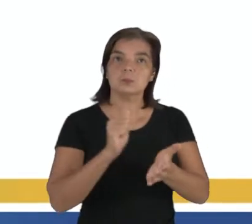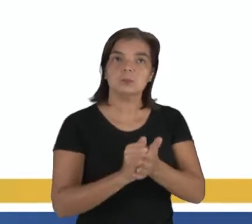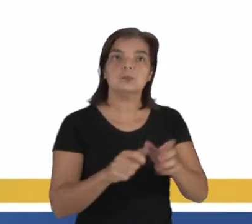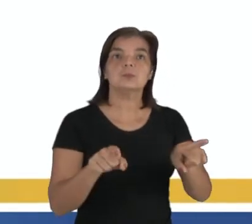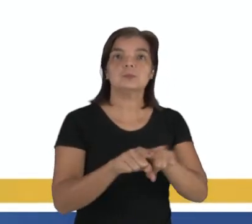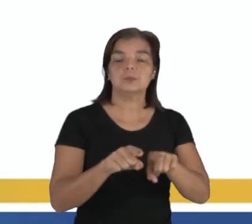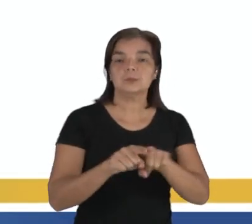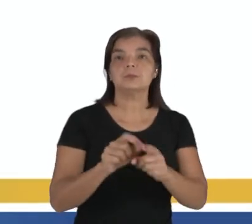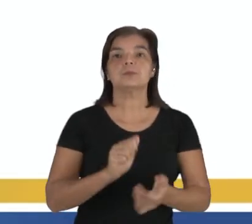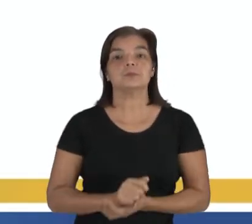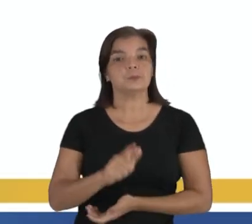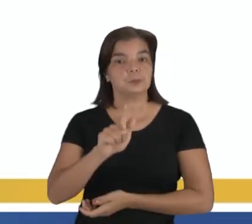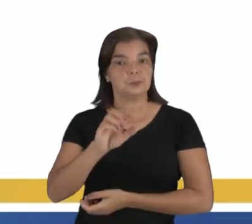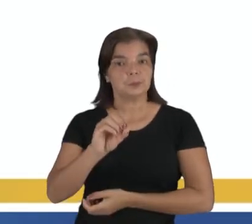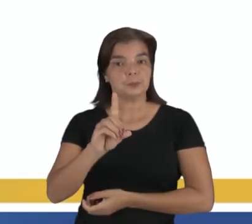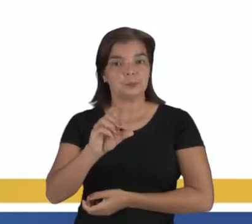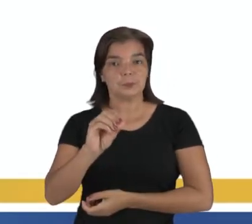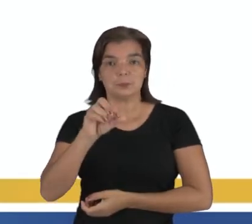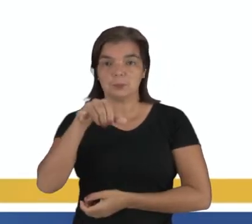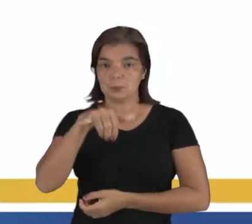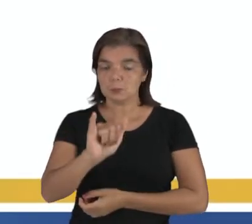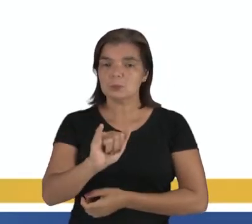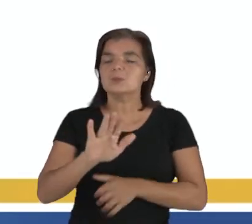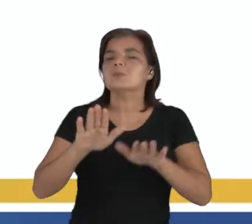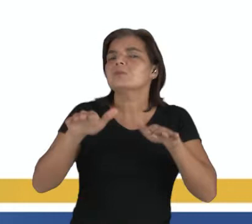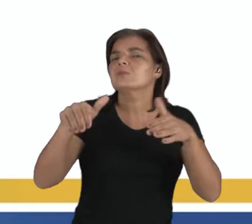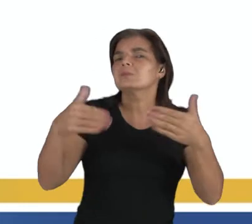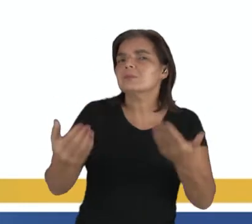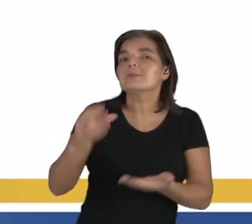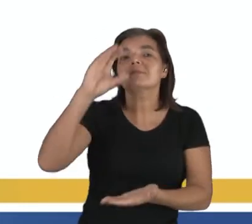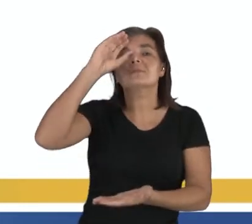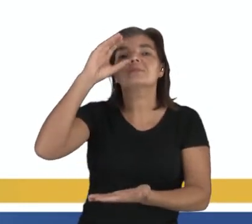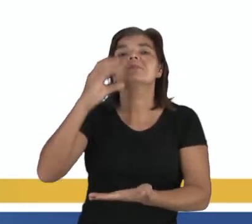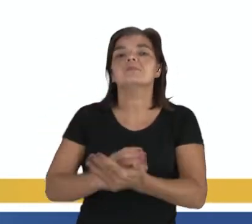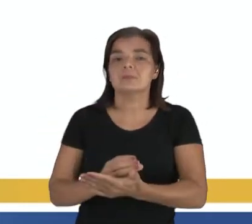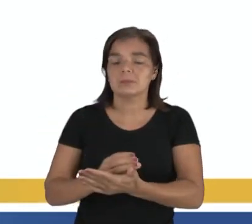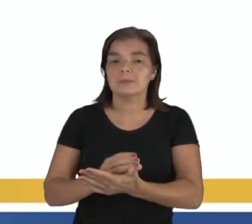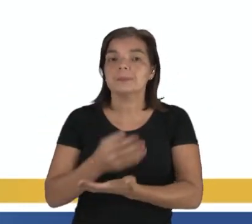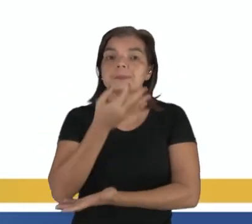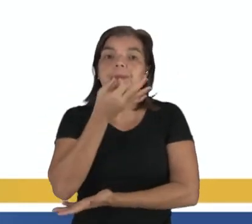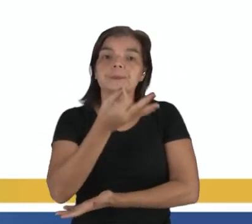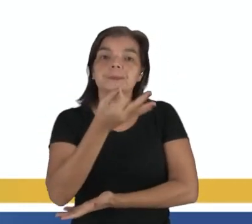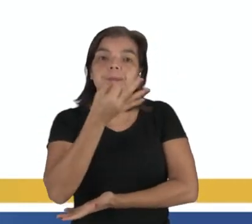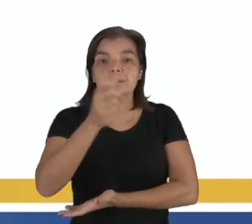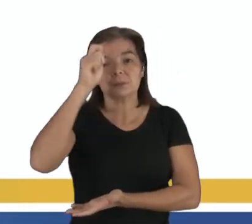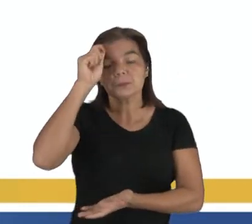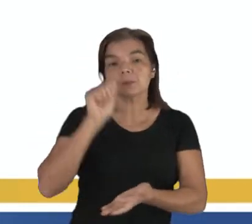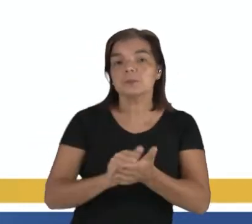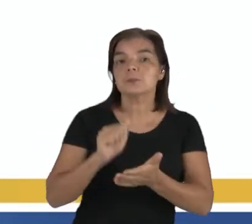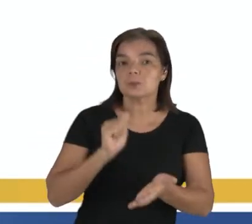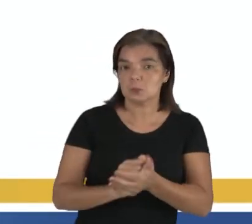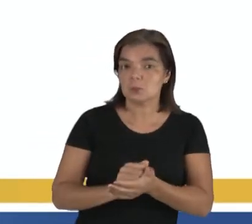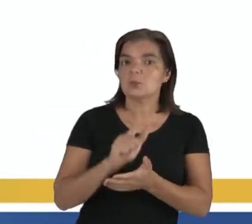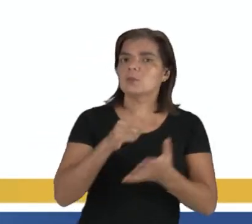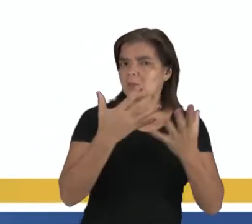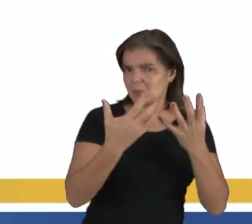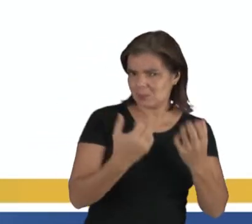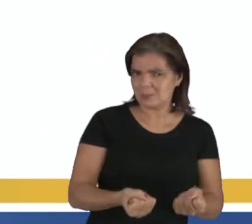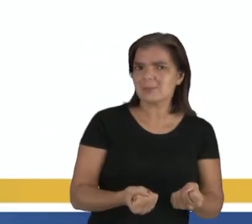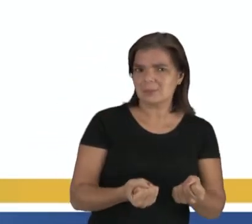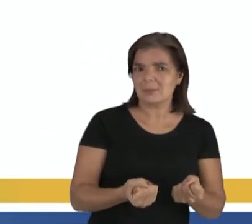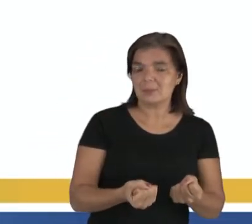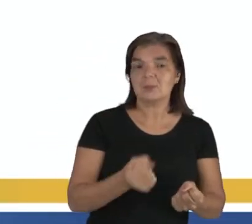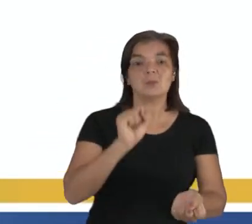Lima Godoy. Gente, observem qual a tese, qual é o posicionamento desse articulista. Ele é a favor ou não